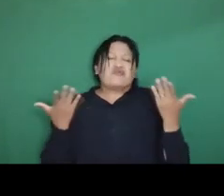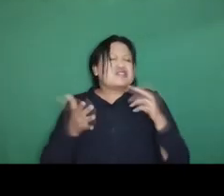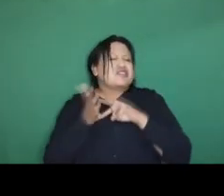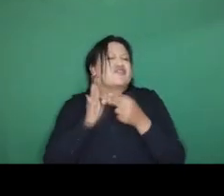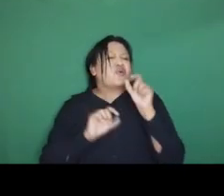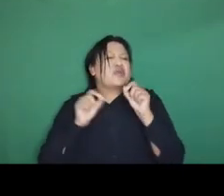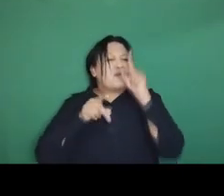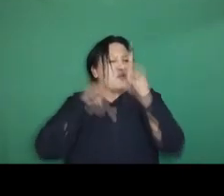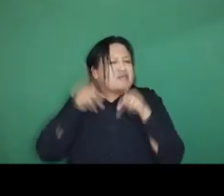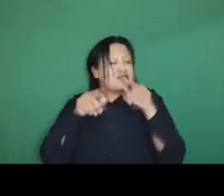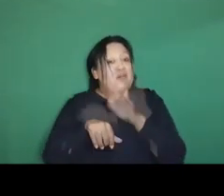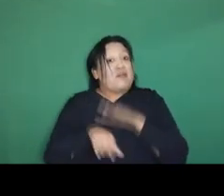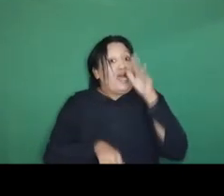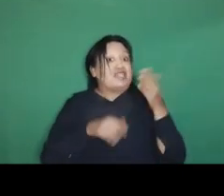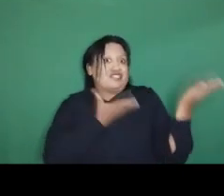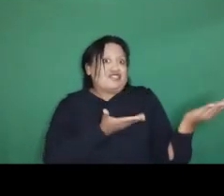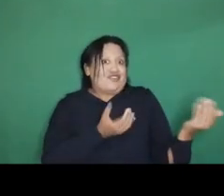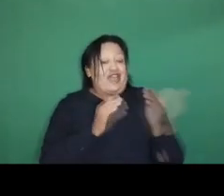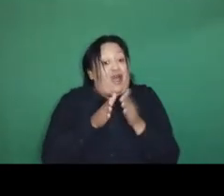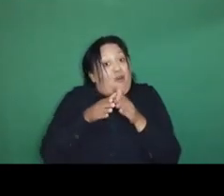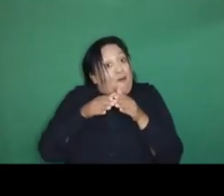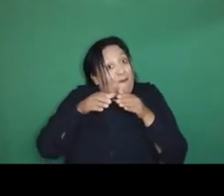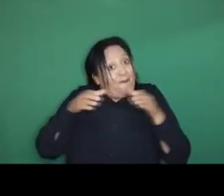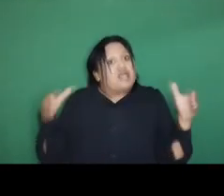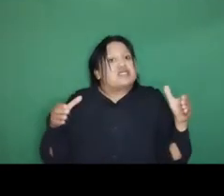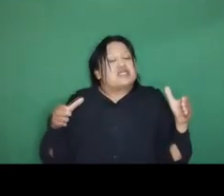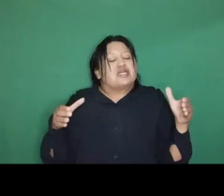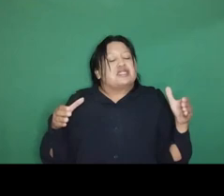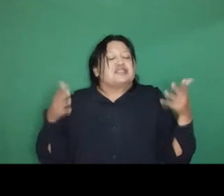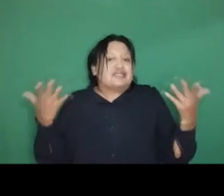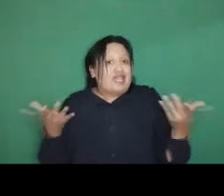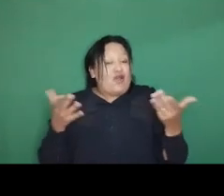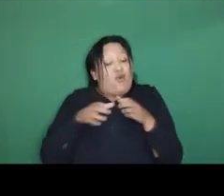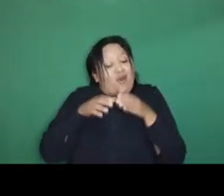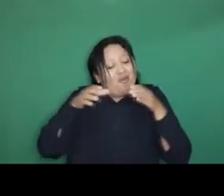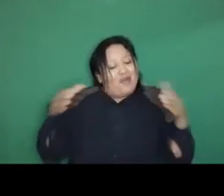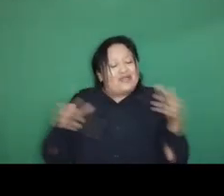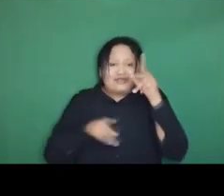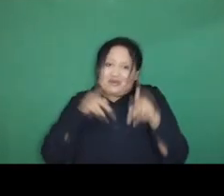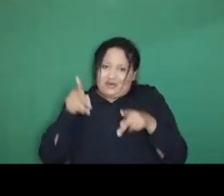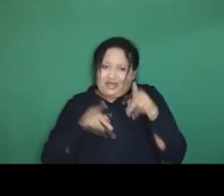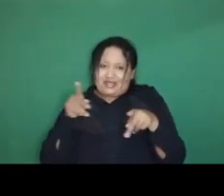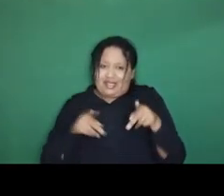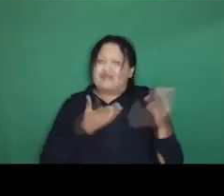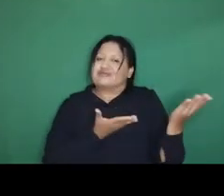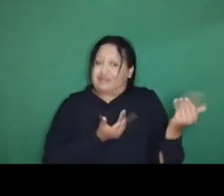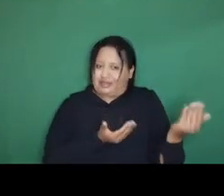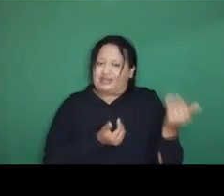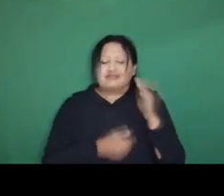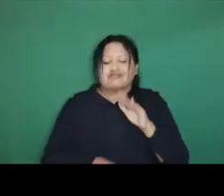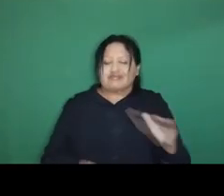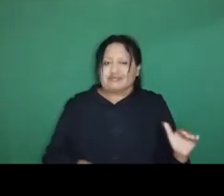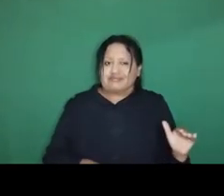Ou seja a população mais jovem aumentando né então a tendência de aumento da população jovem